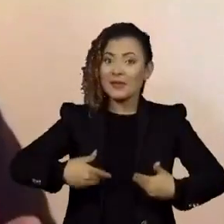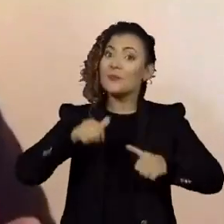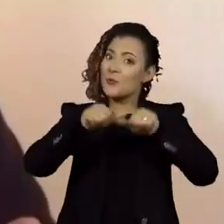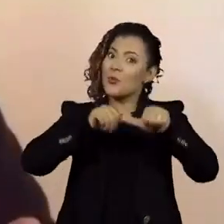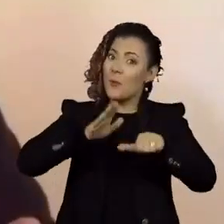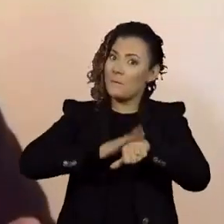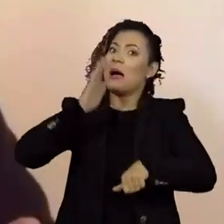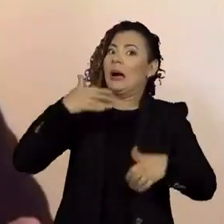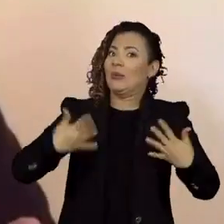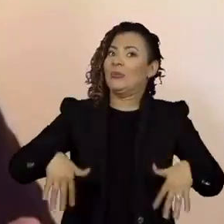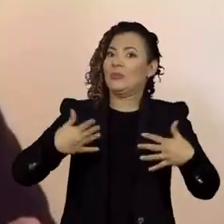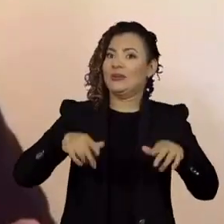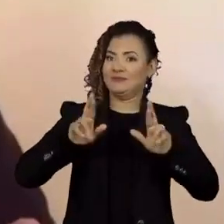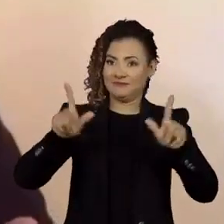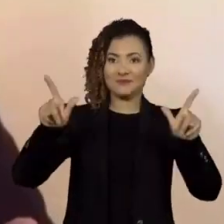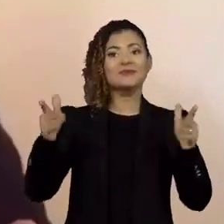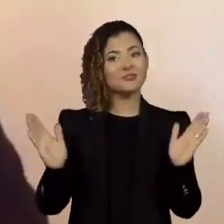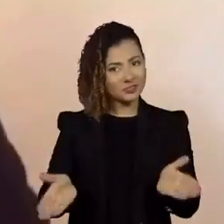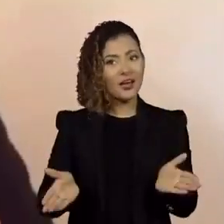Então,